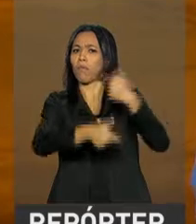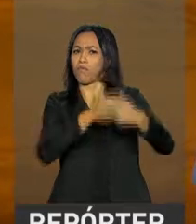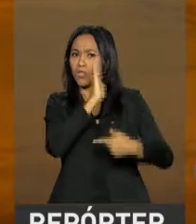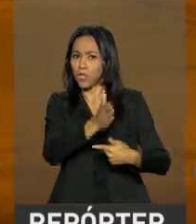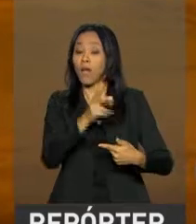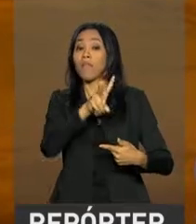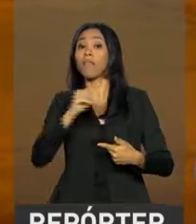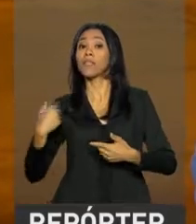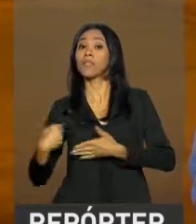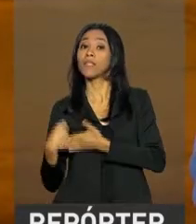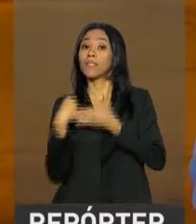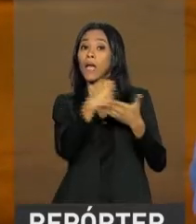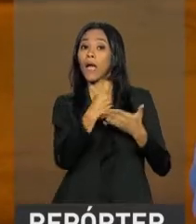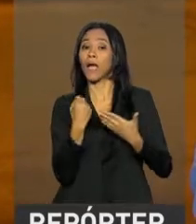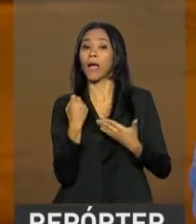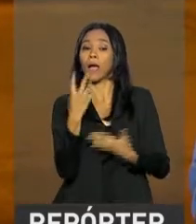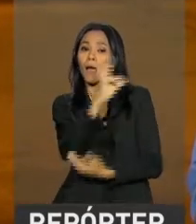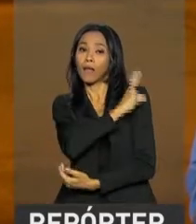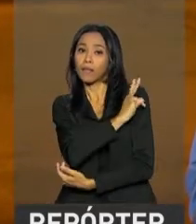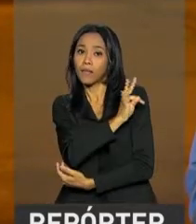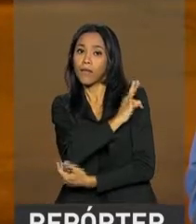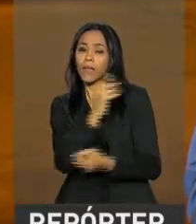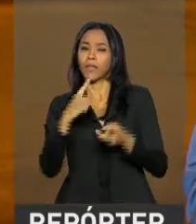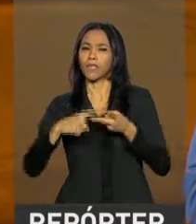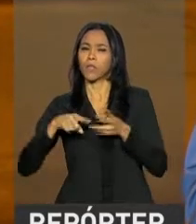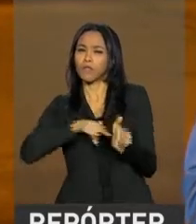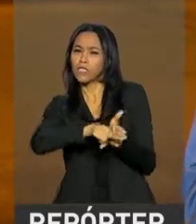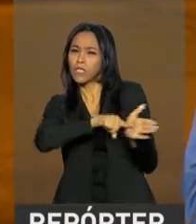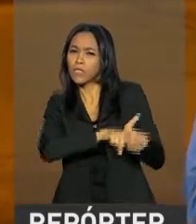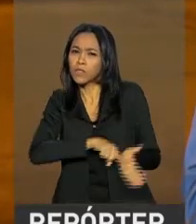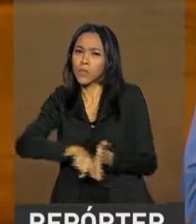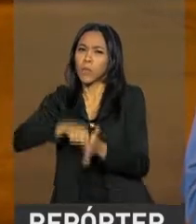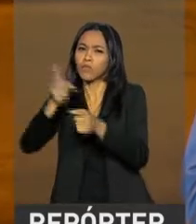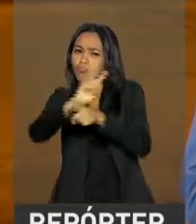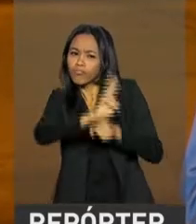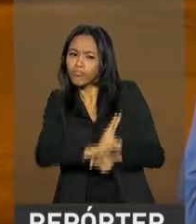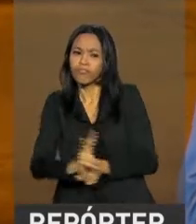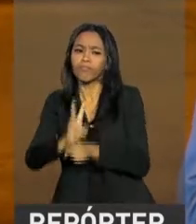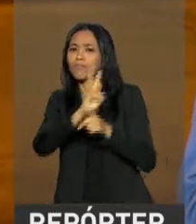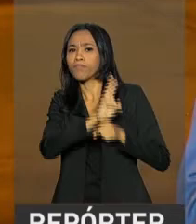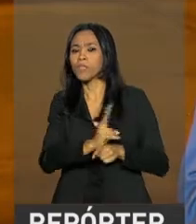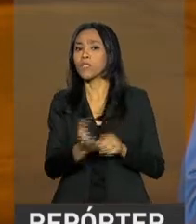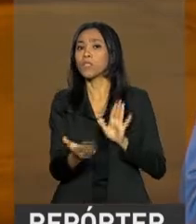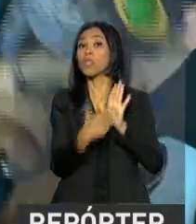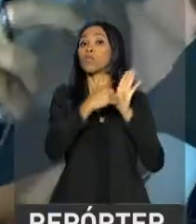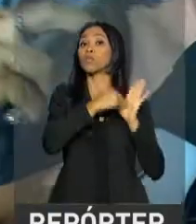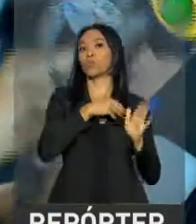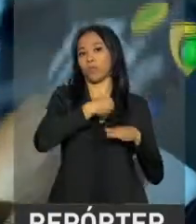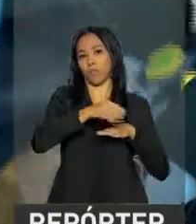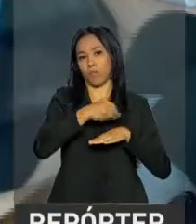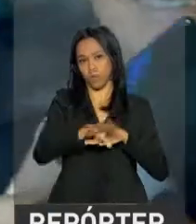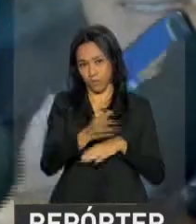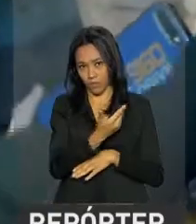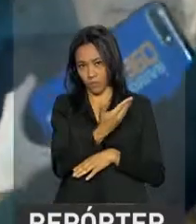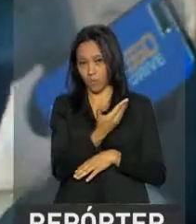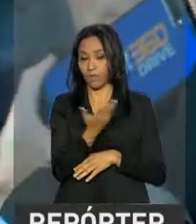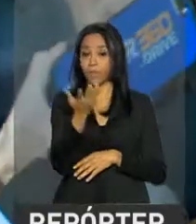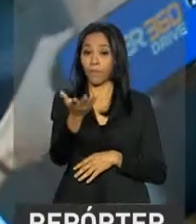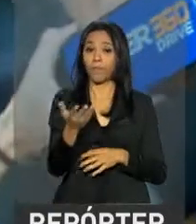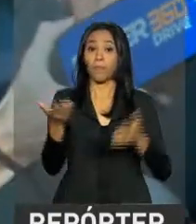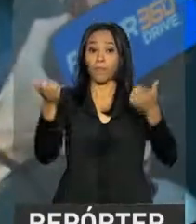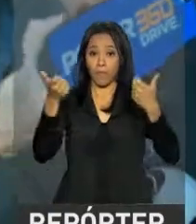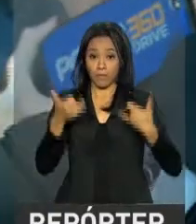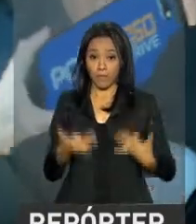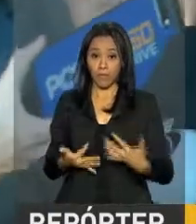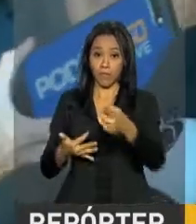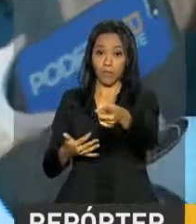apoio técnico às ações e investigações no Ceará diante dos últimos acontecimentos. O Ceará vive um momento